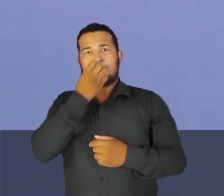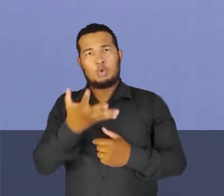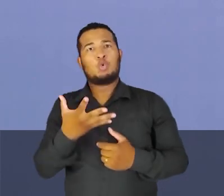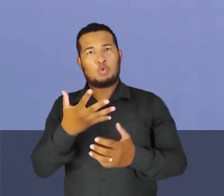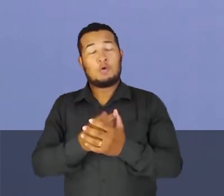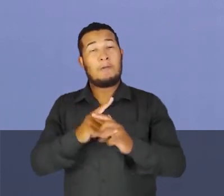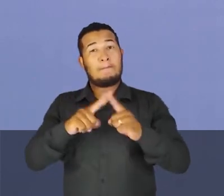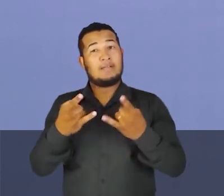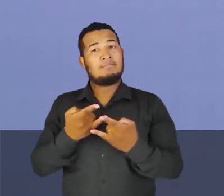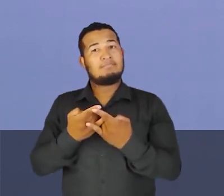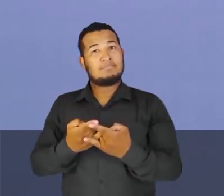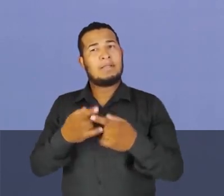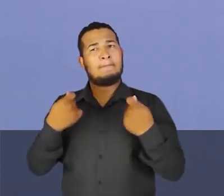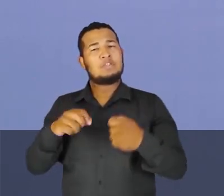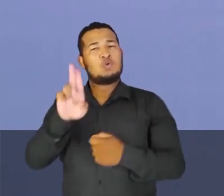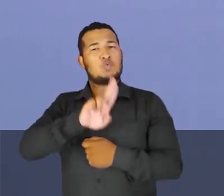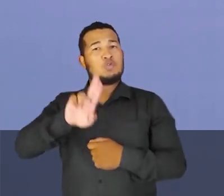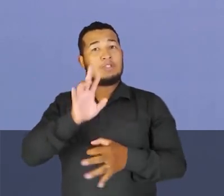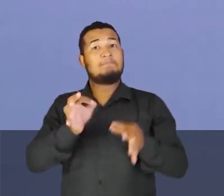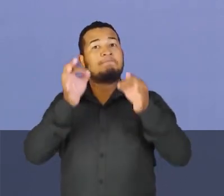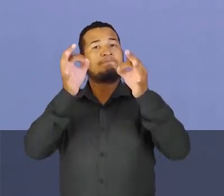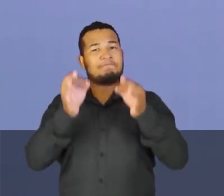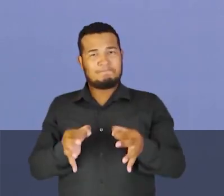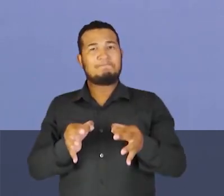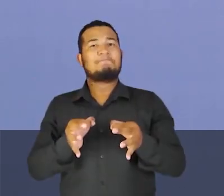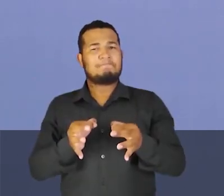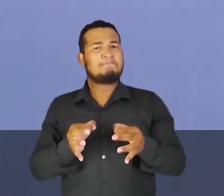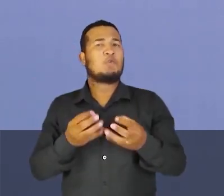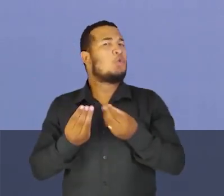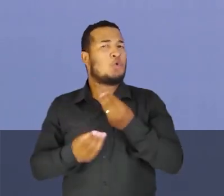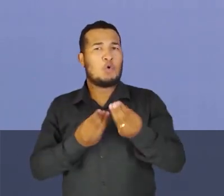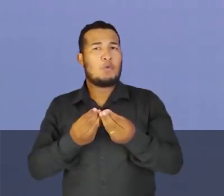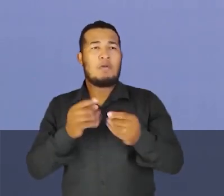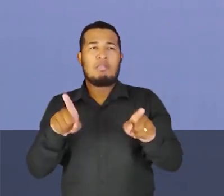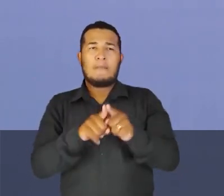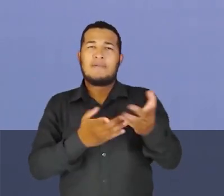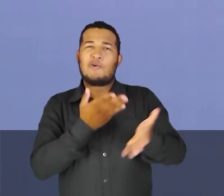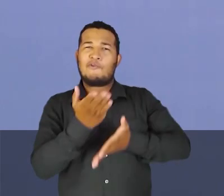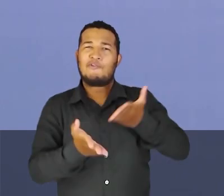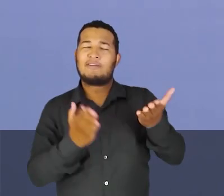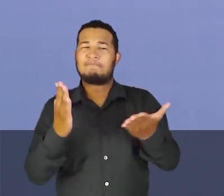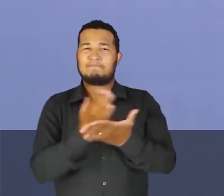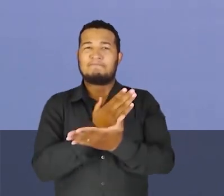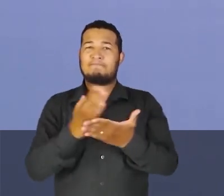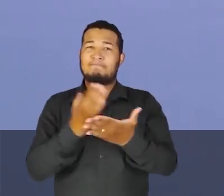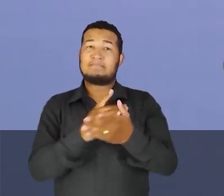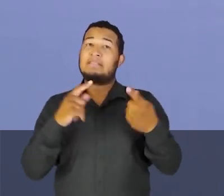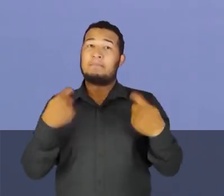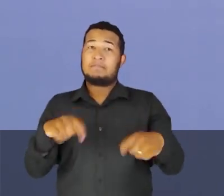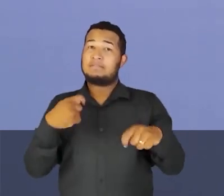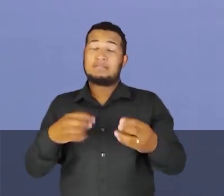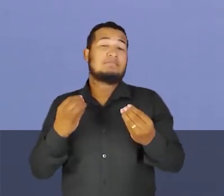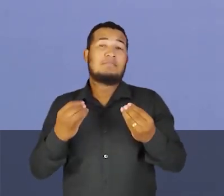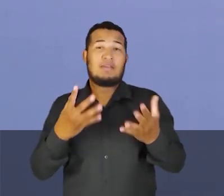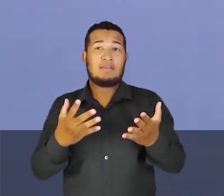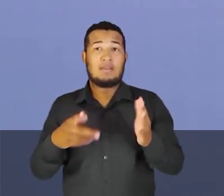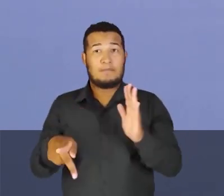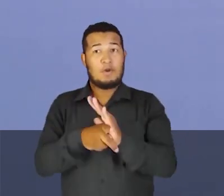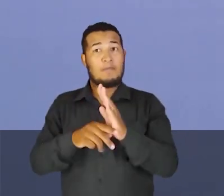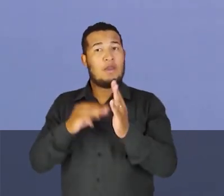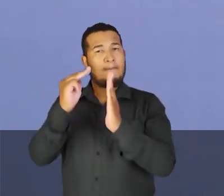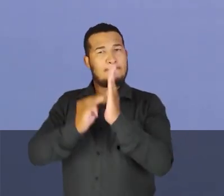camisinha, ela tem que ser bem utilizada corretamente, e alguns cuidados devem ser tomados para que esse método não